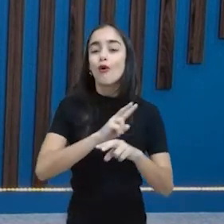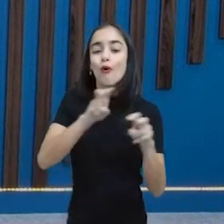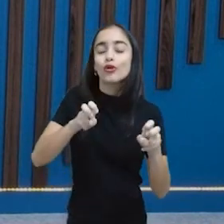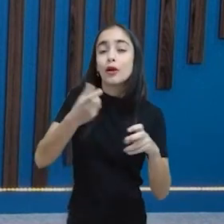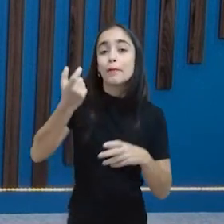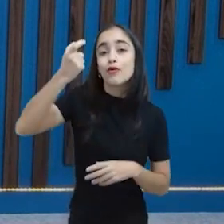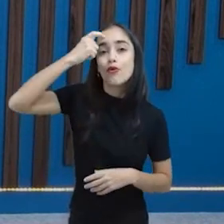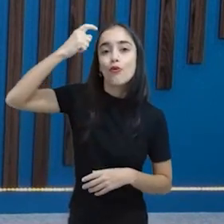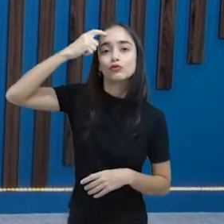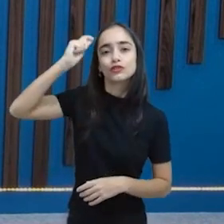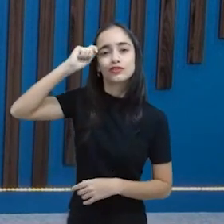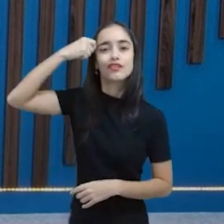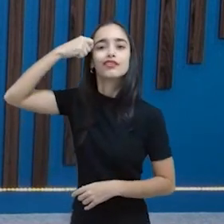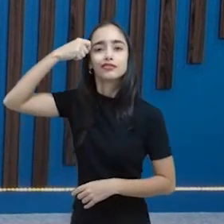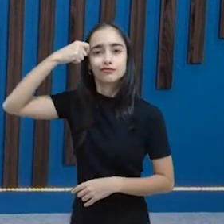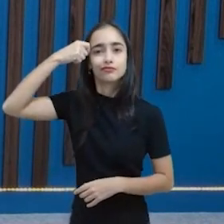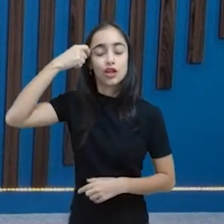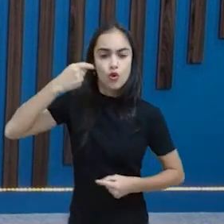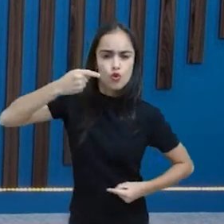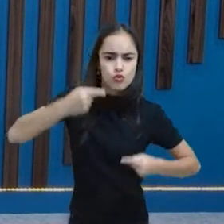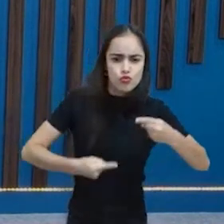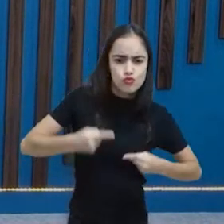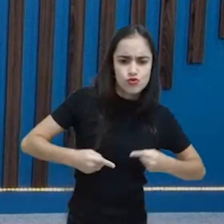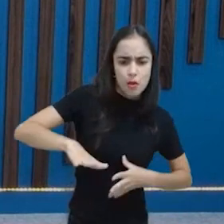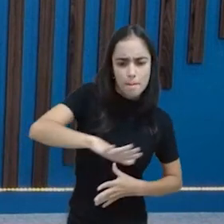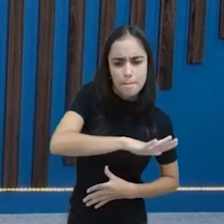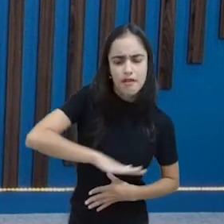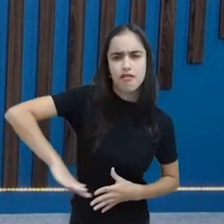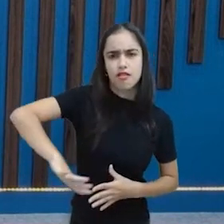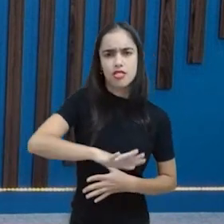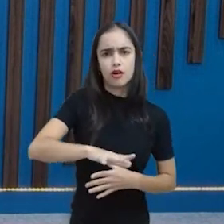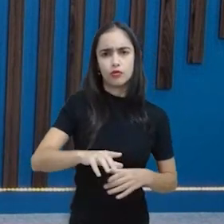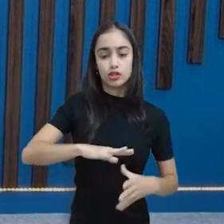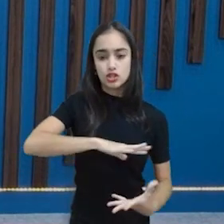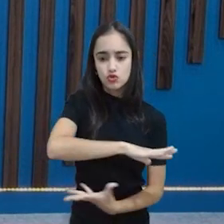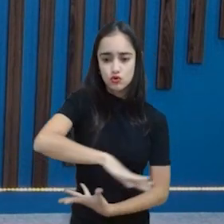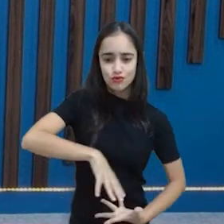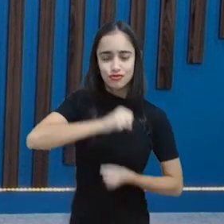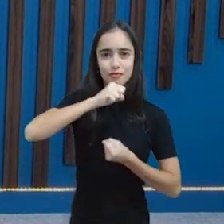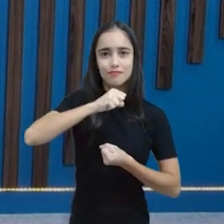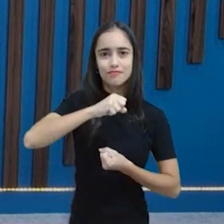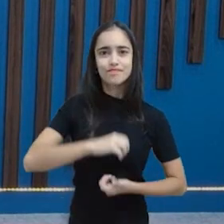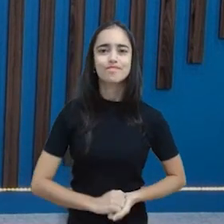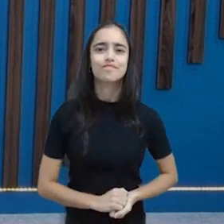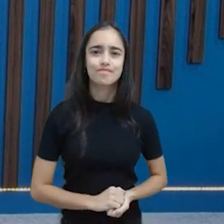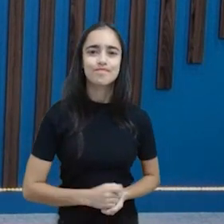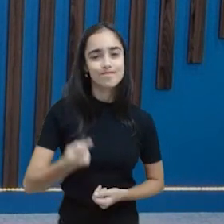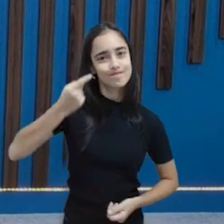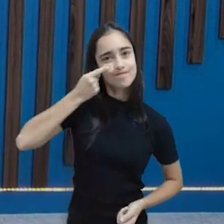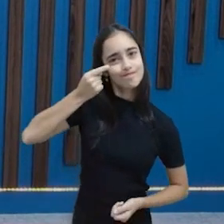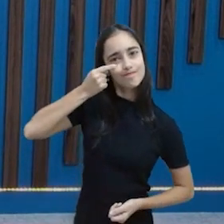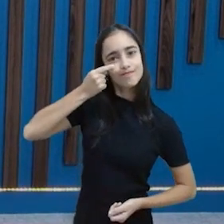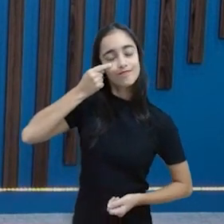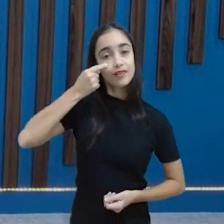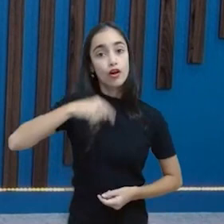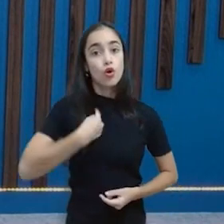aula: consciência negra, justiça ambiental e sustentabilidade. Olha só, a gente vem aí,